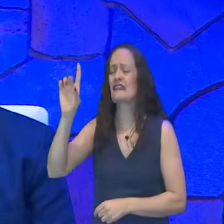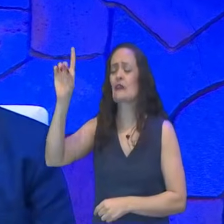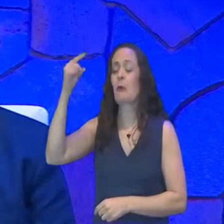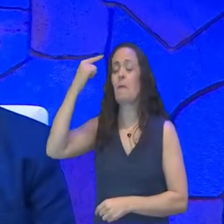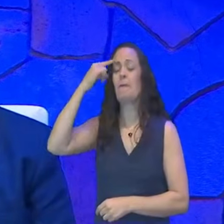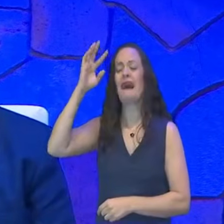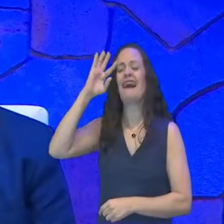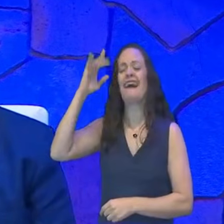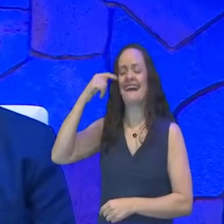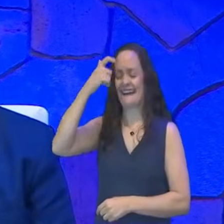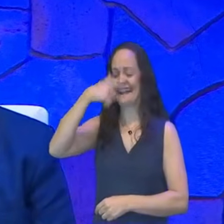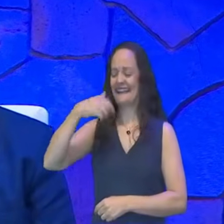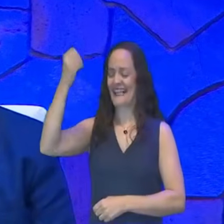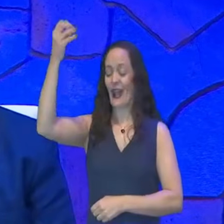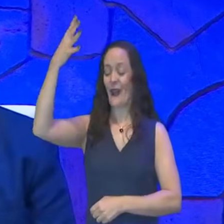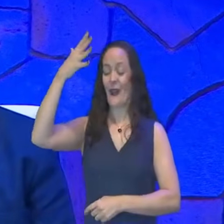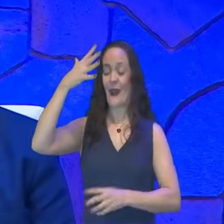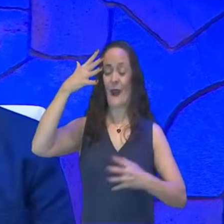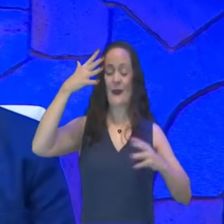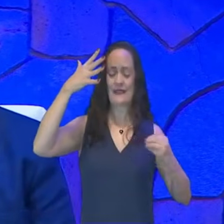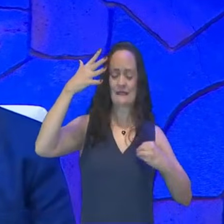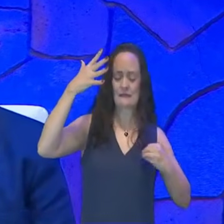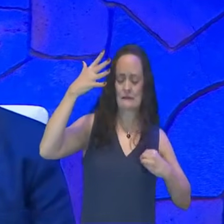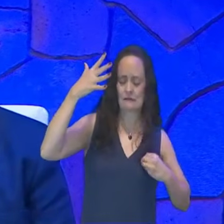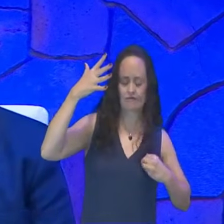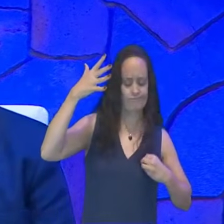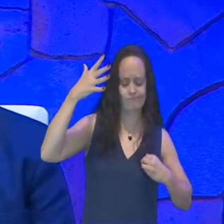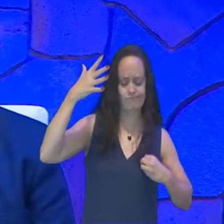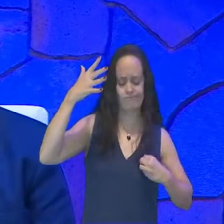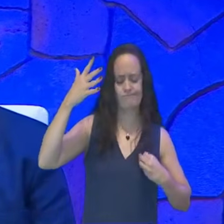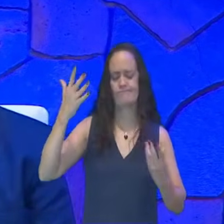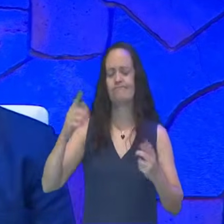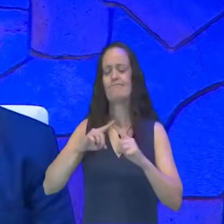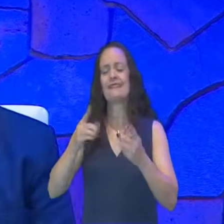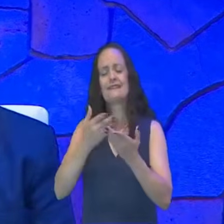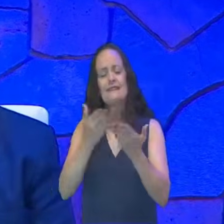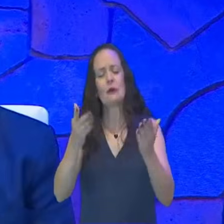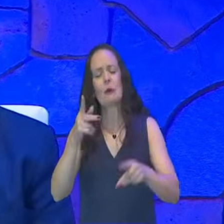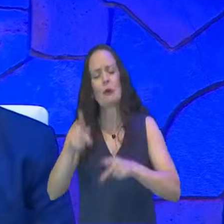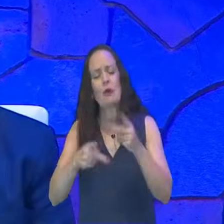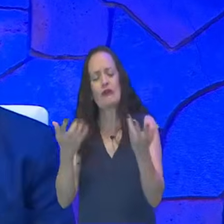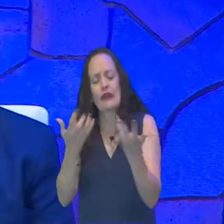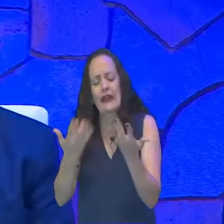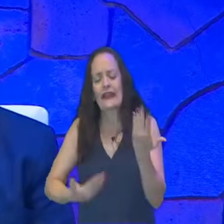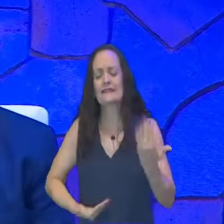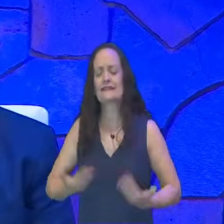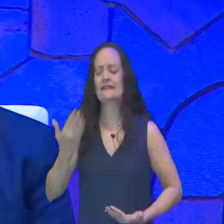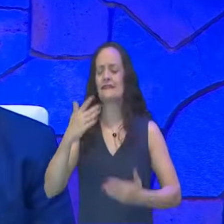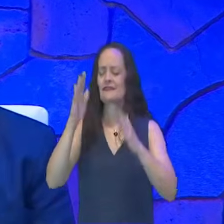luz. Ó Senhor, aqui está um povo que deseja Te servir e Te adorar.